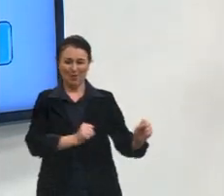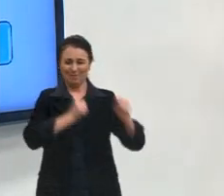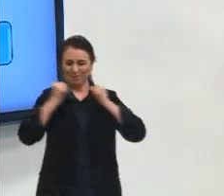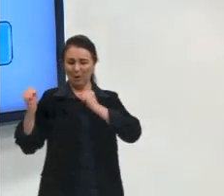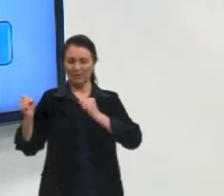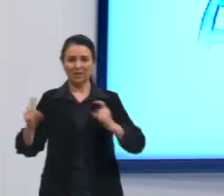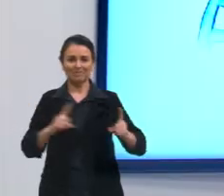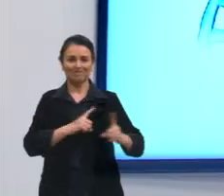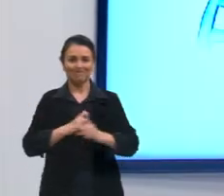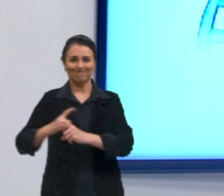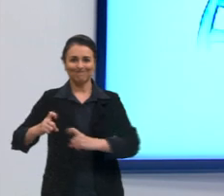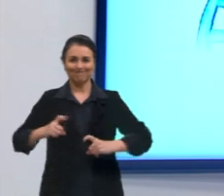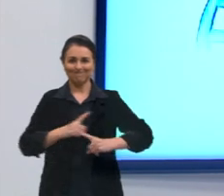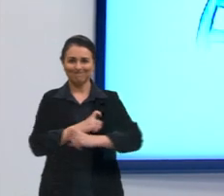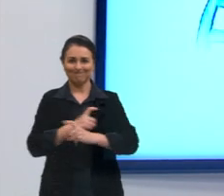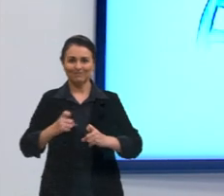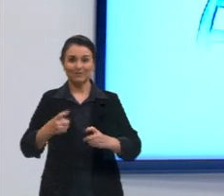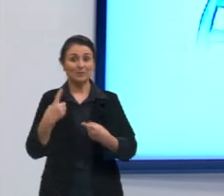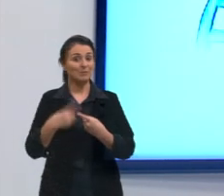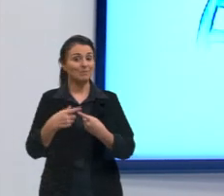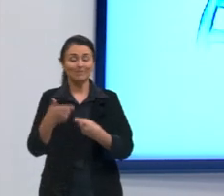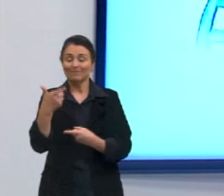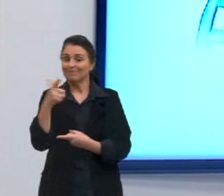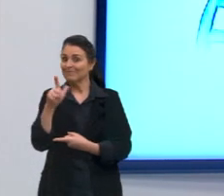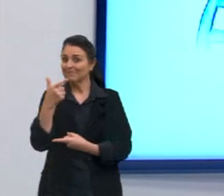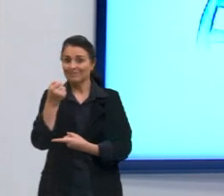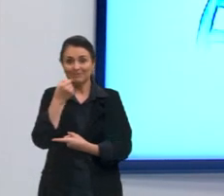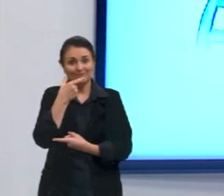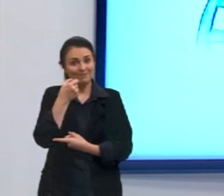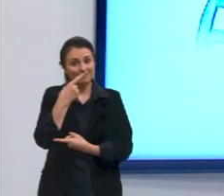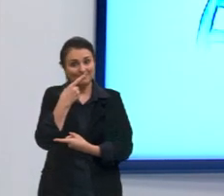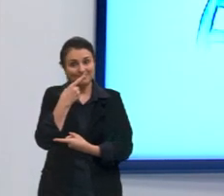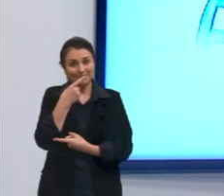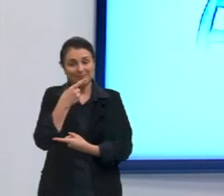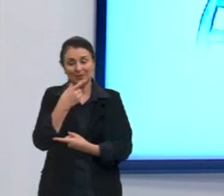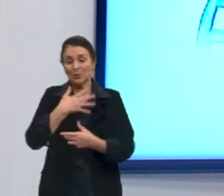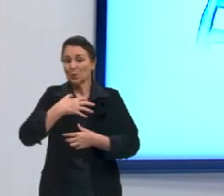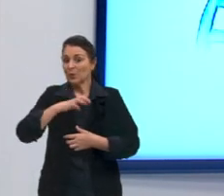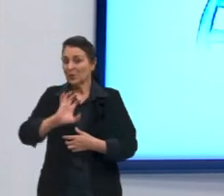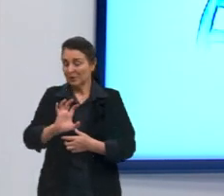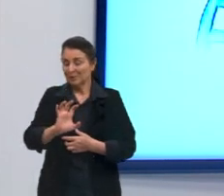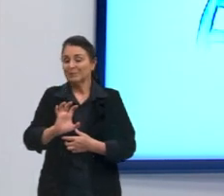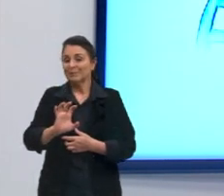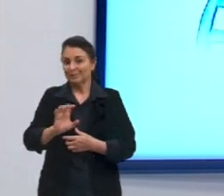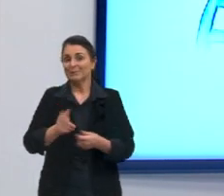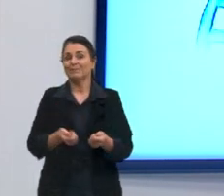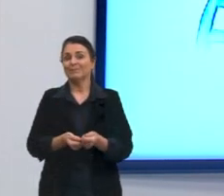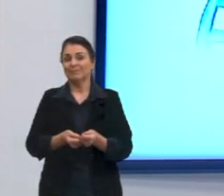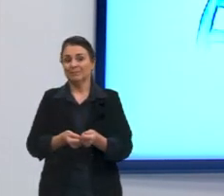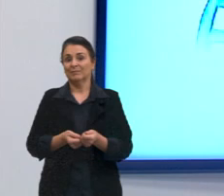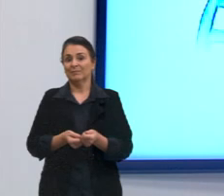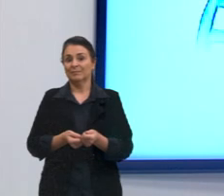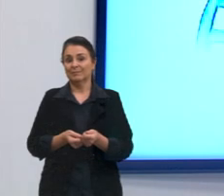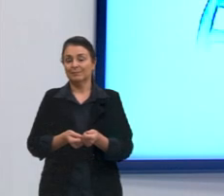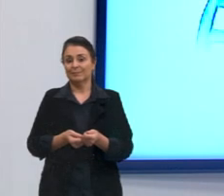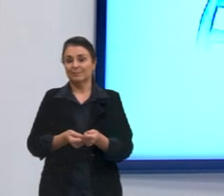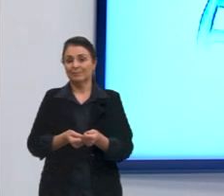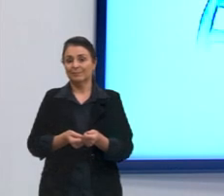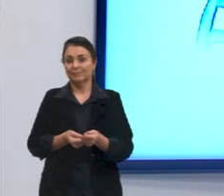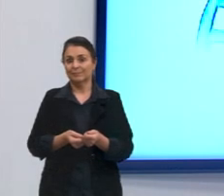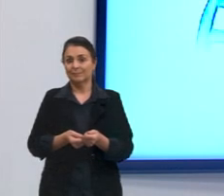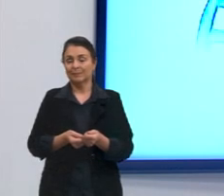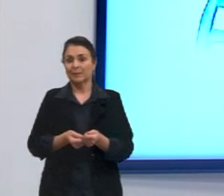não ter antibiótico para barrar aí para curar as doenças causadas por elas